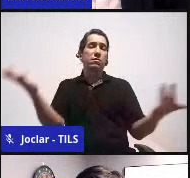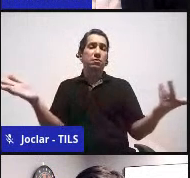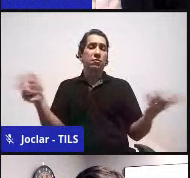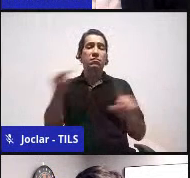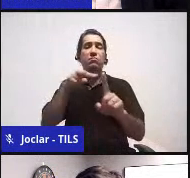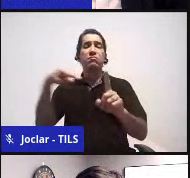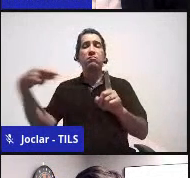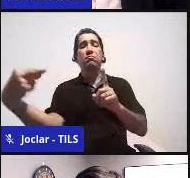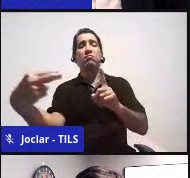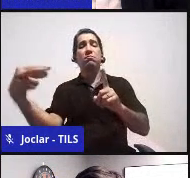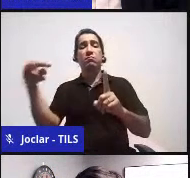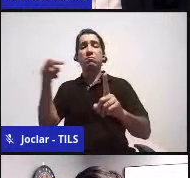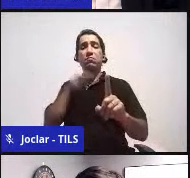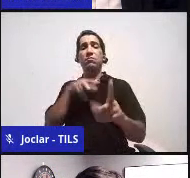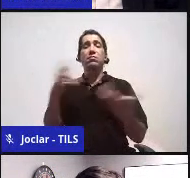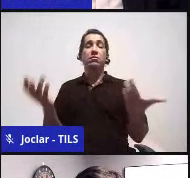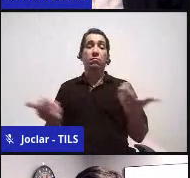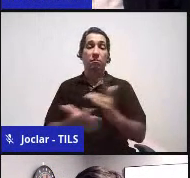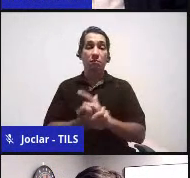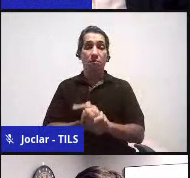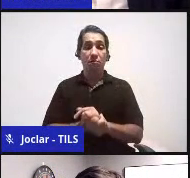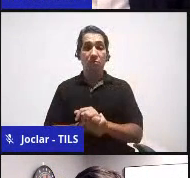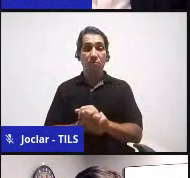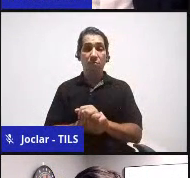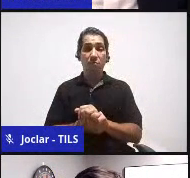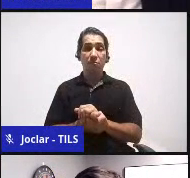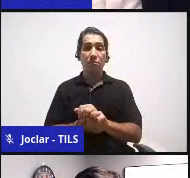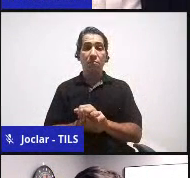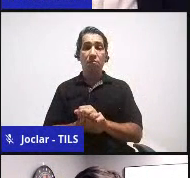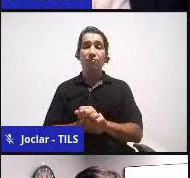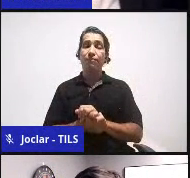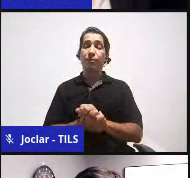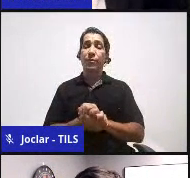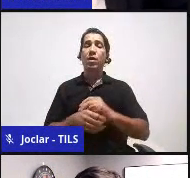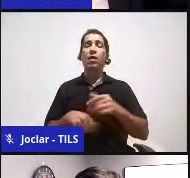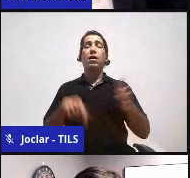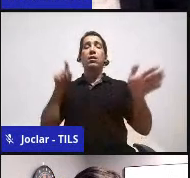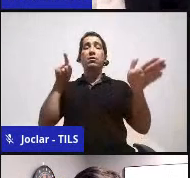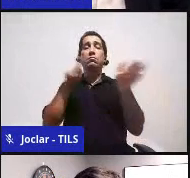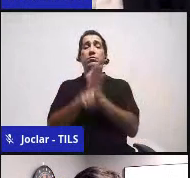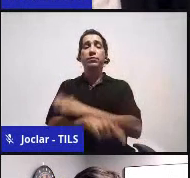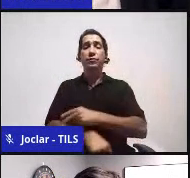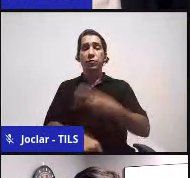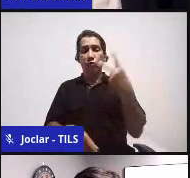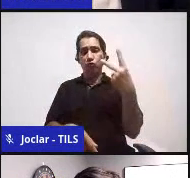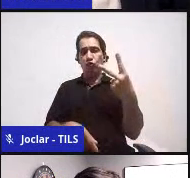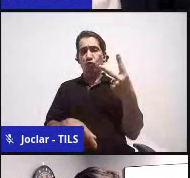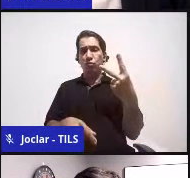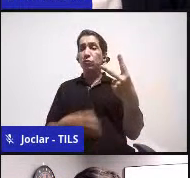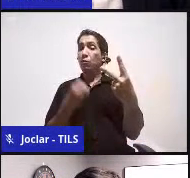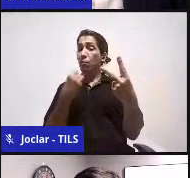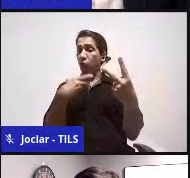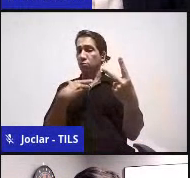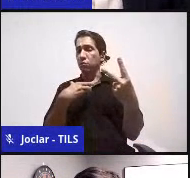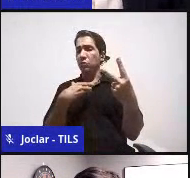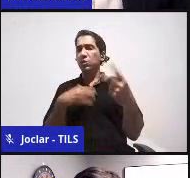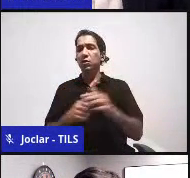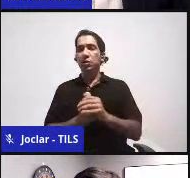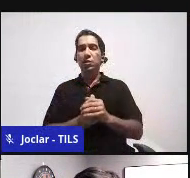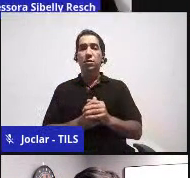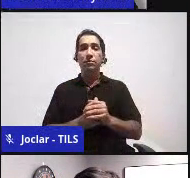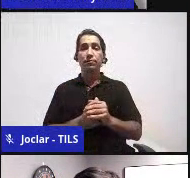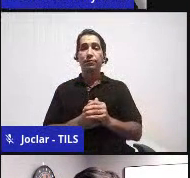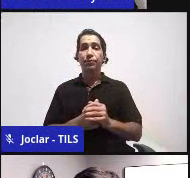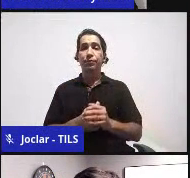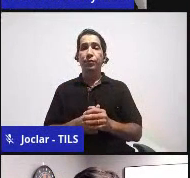essa transformação? Duas boas perguntas, professora Cibele. Mas, primeiro, só abordando a pergunta do